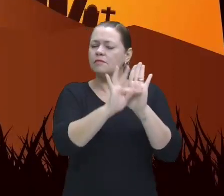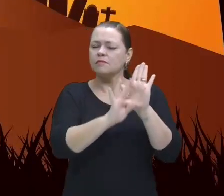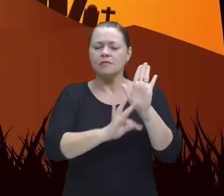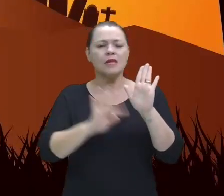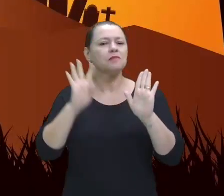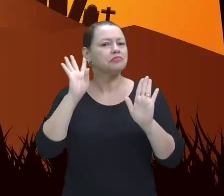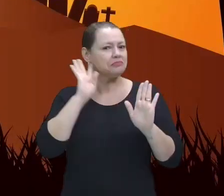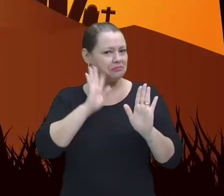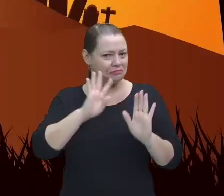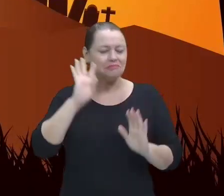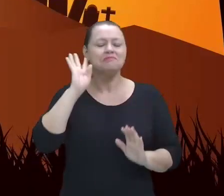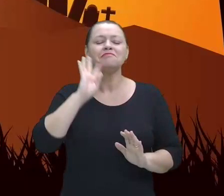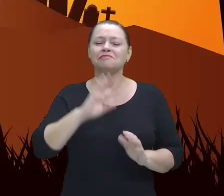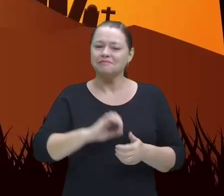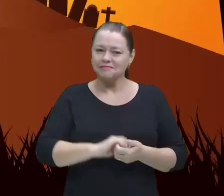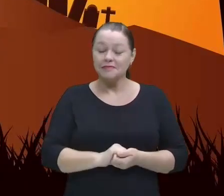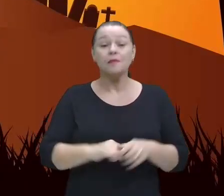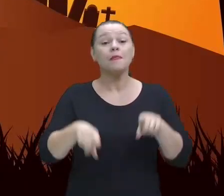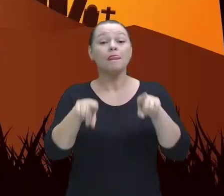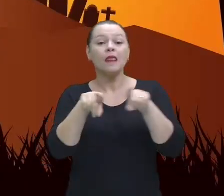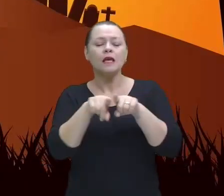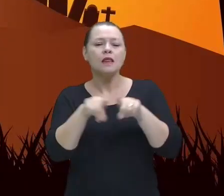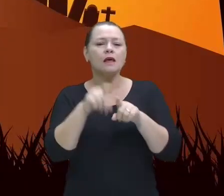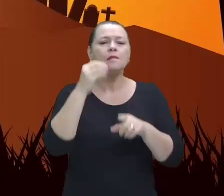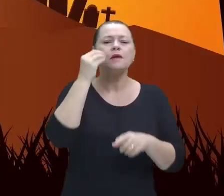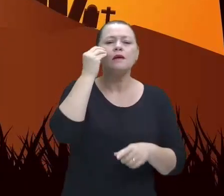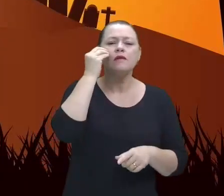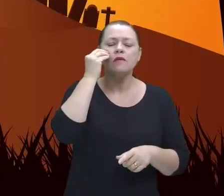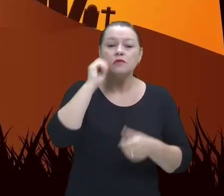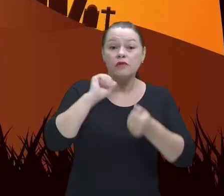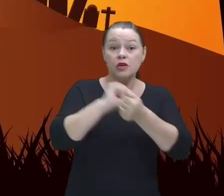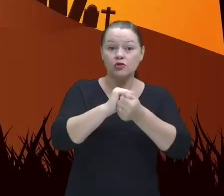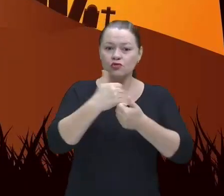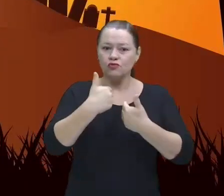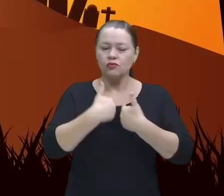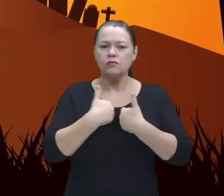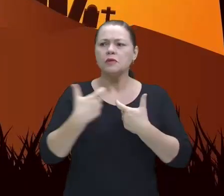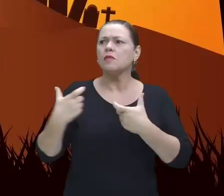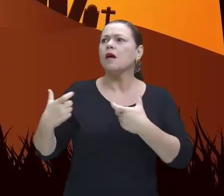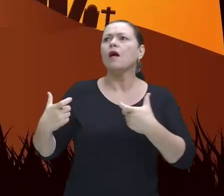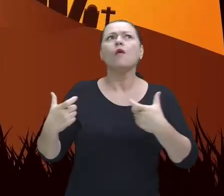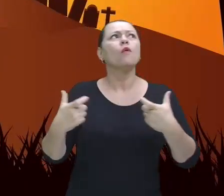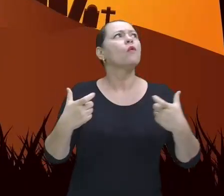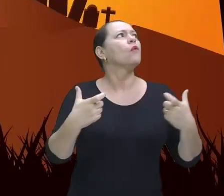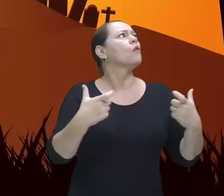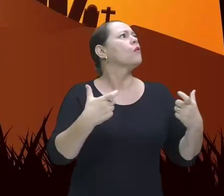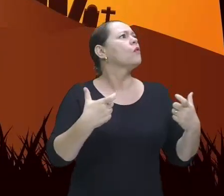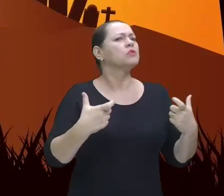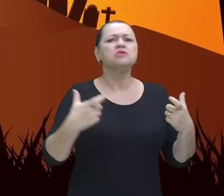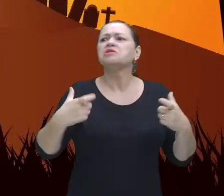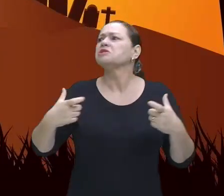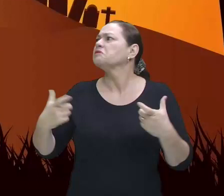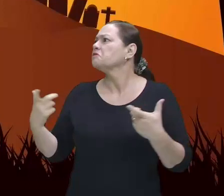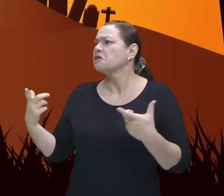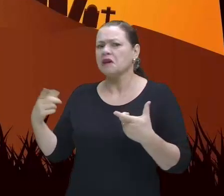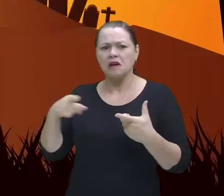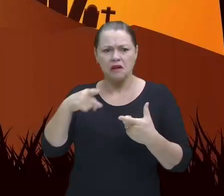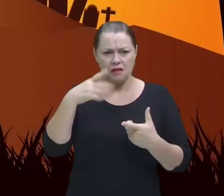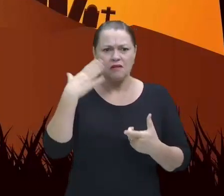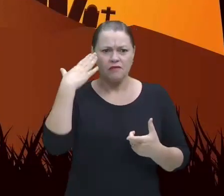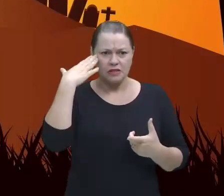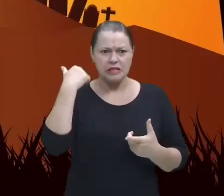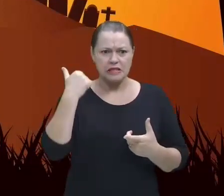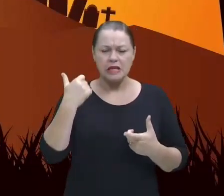bacana. Vamos também verificar comigo onde nós estamos. Que lugar é esse? Você consegue